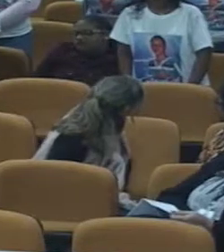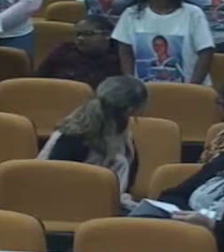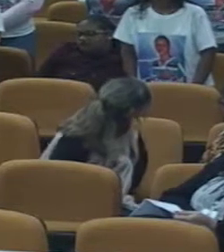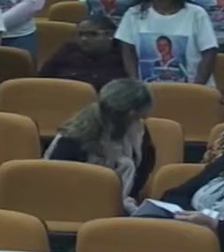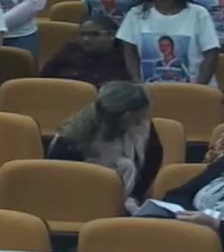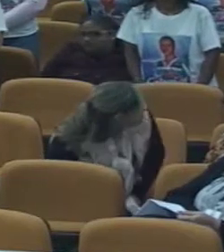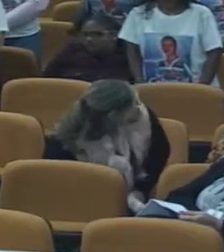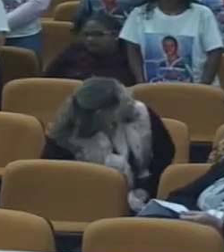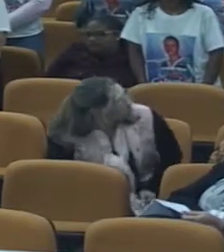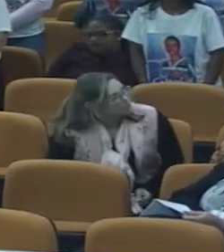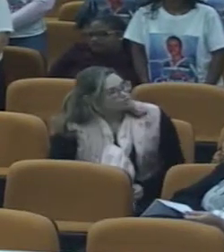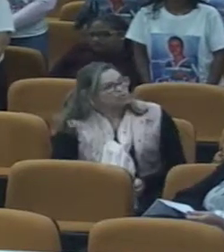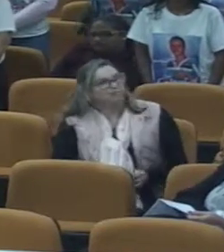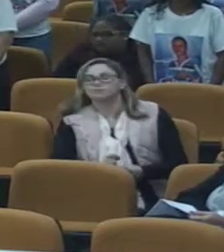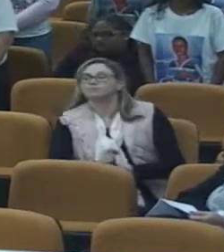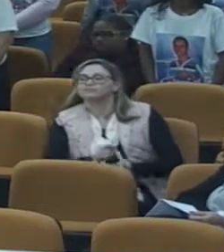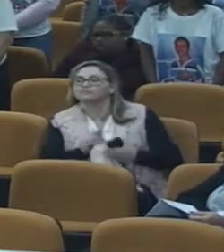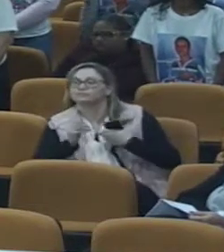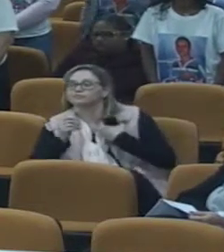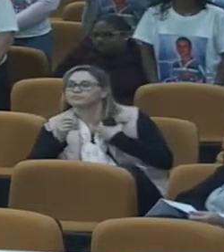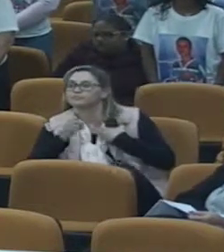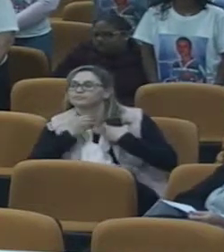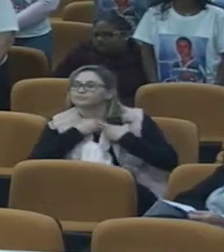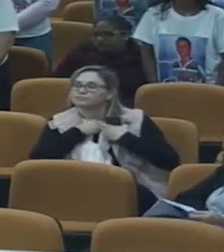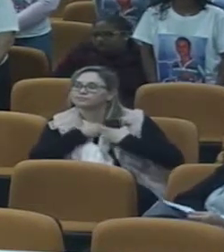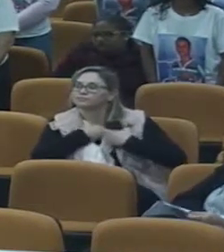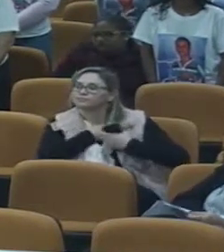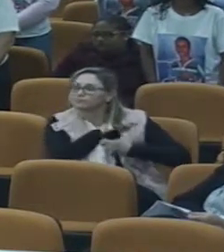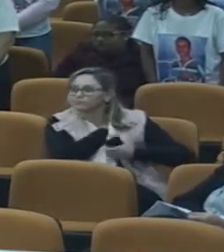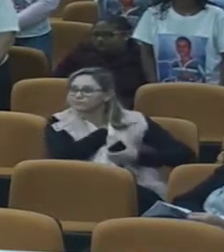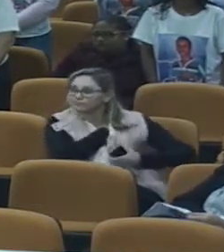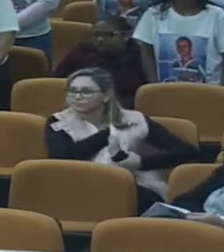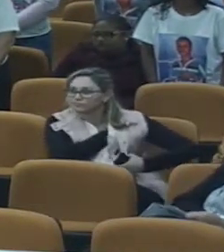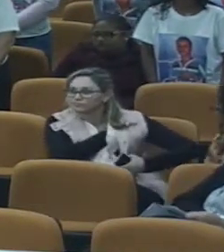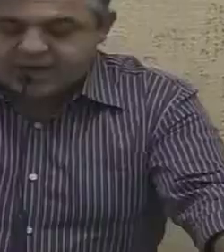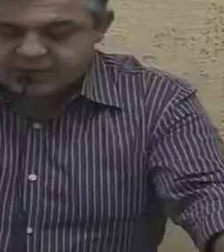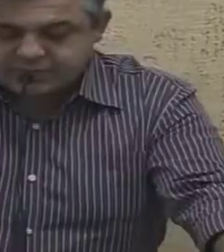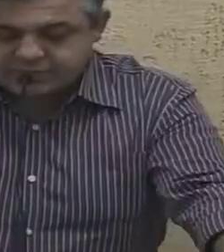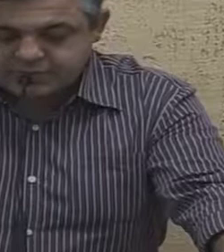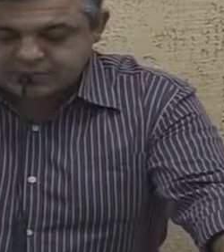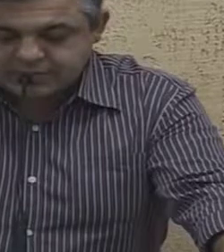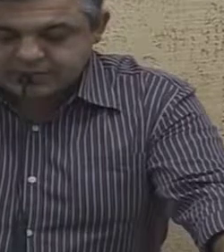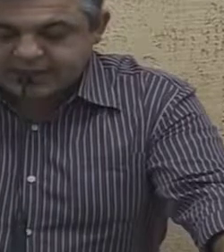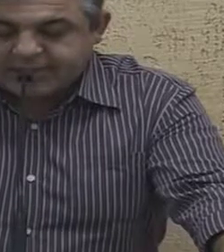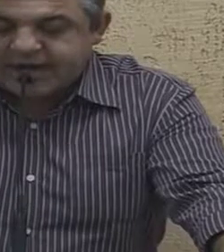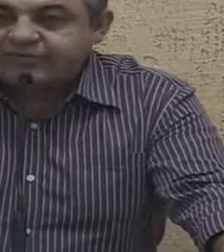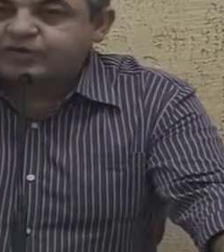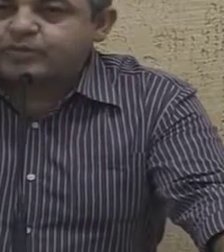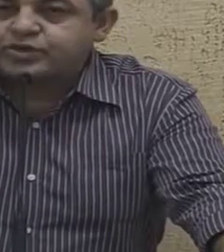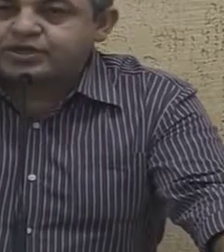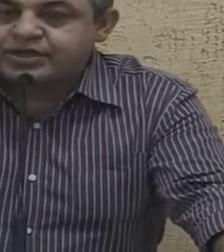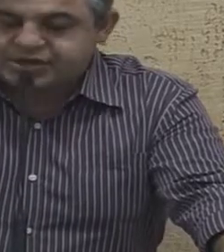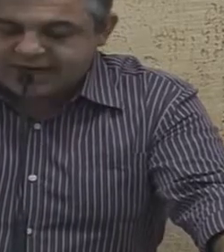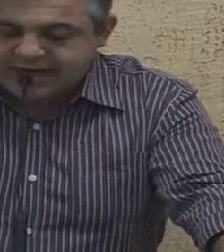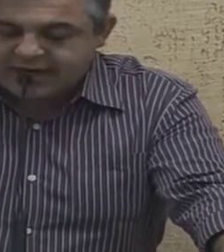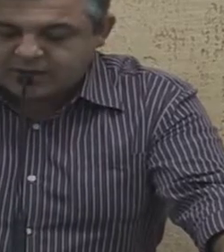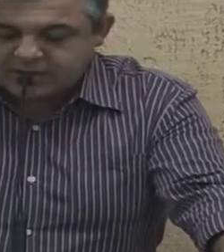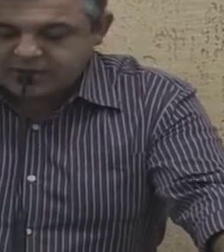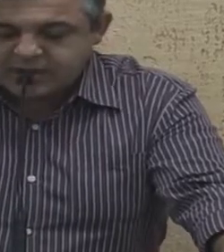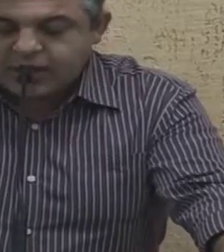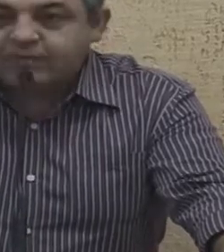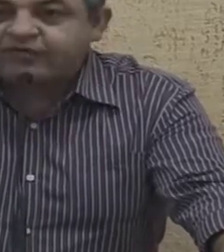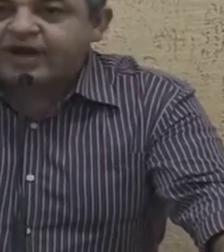alegre e feliz. Era estudante e cursava o segundo ano do ensino médio. Trabalhava como ajudante